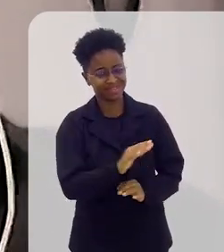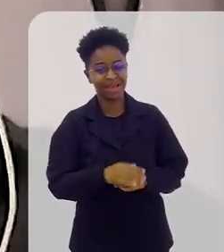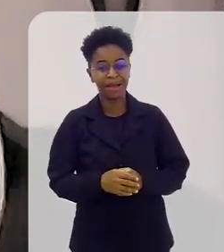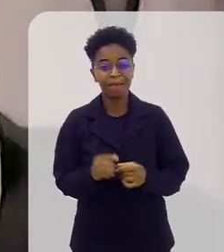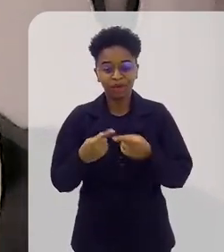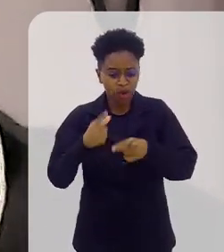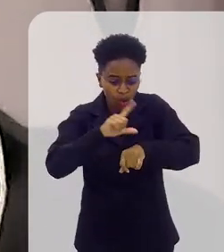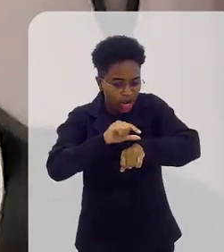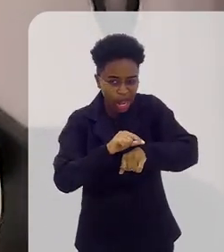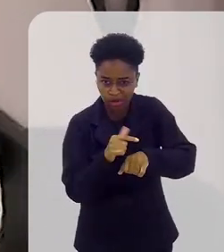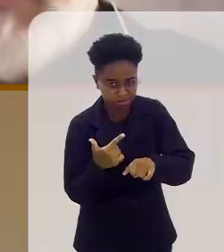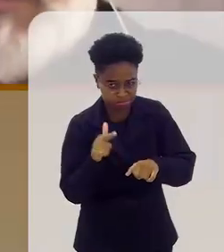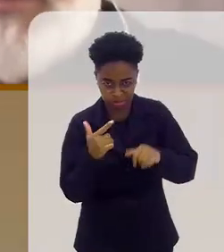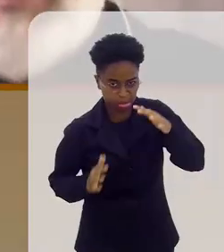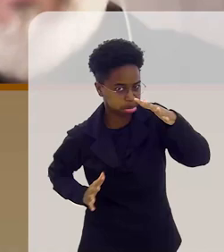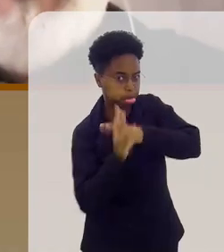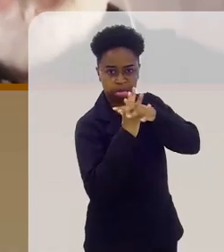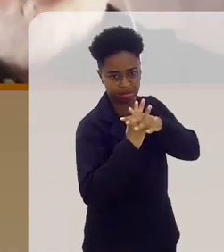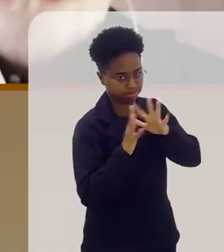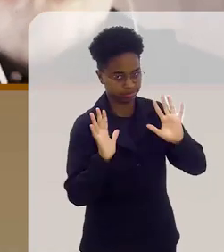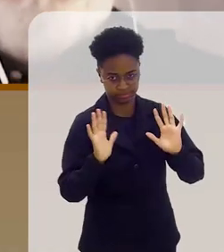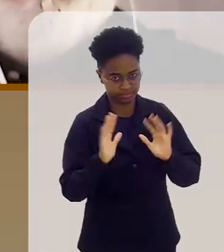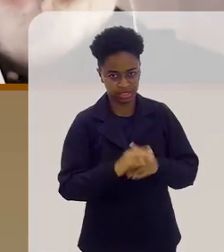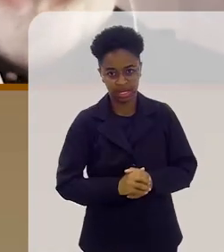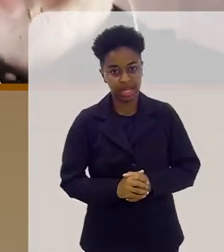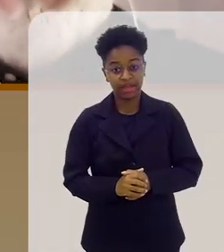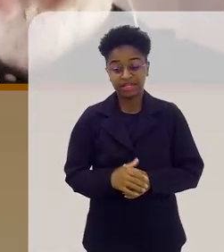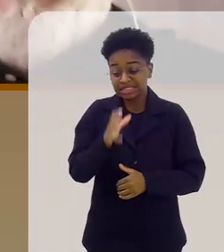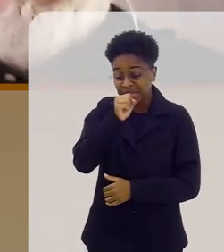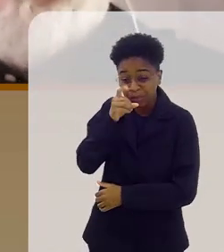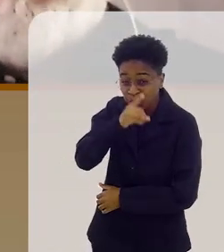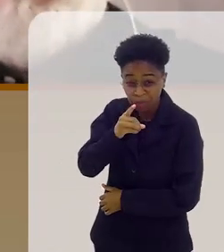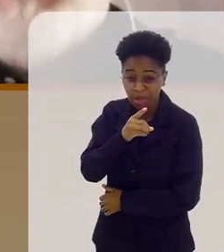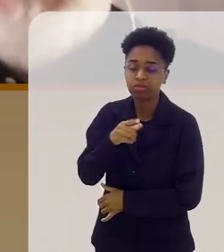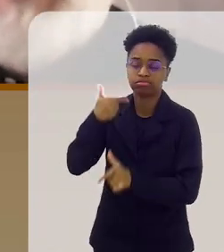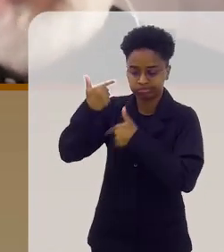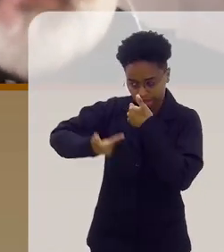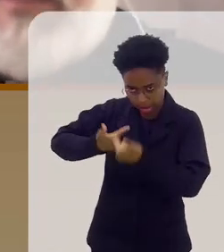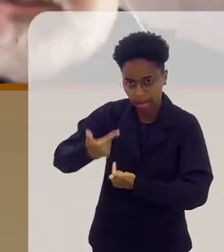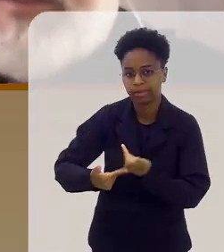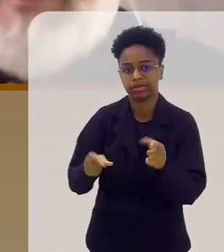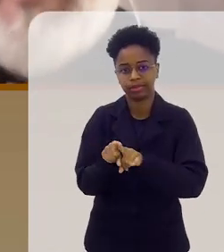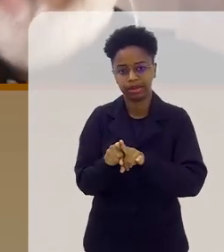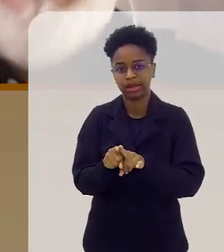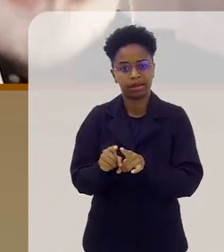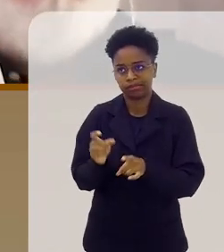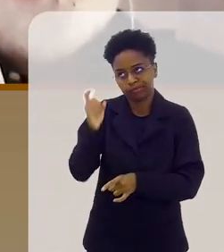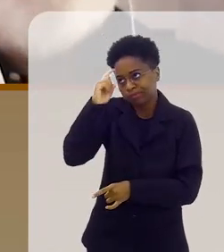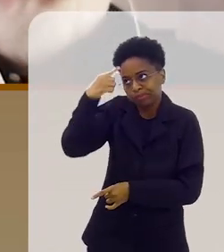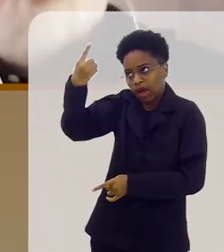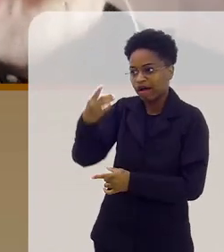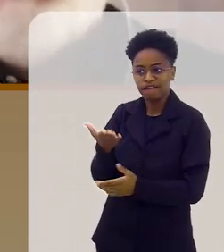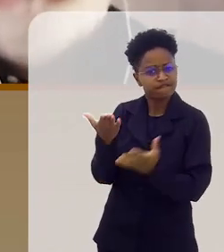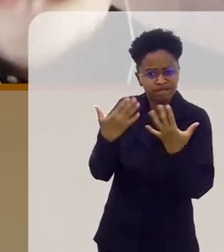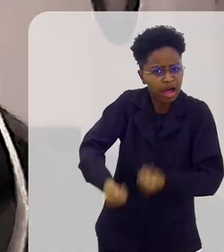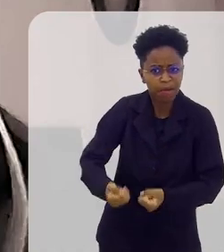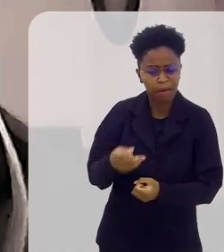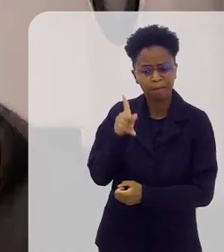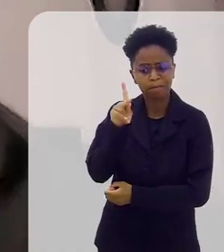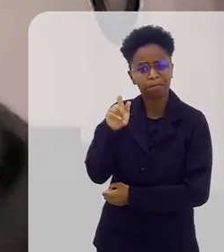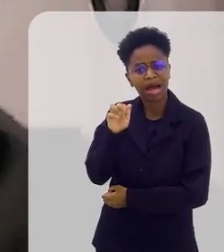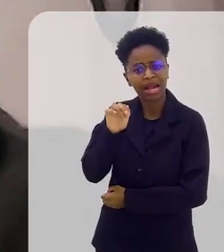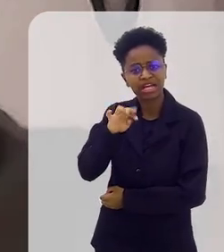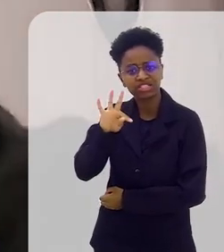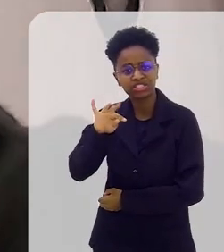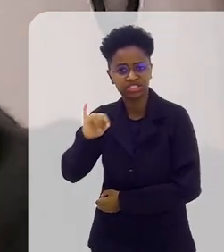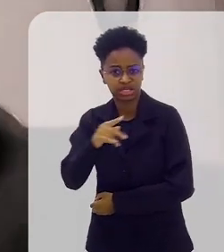era muito doido. O horário não existia, final de semana não existia. De uma hora para outra,